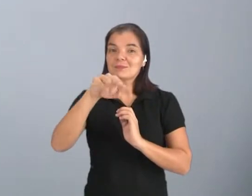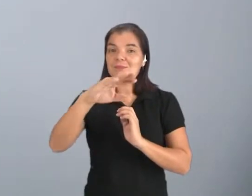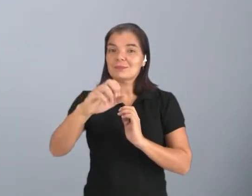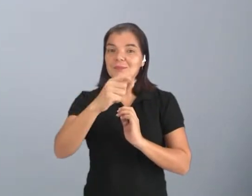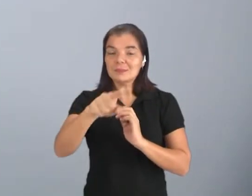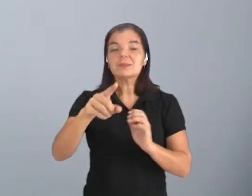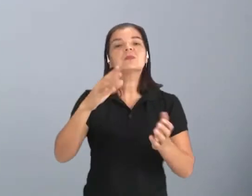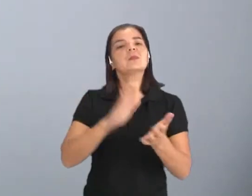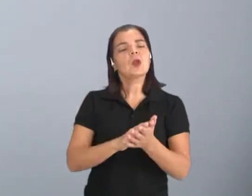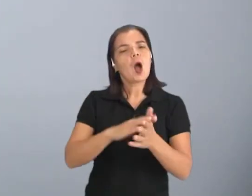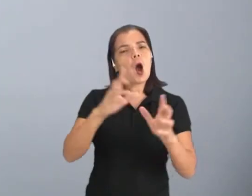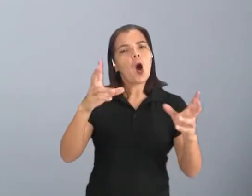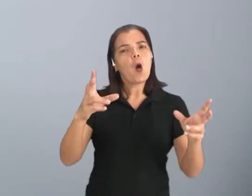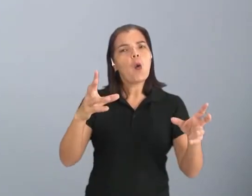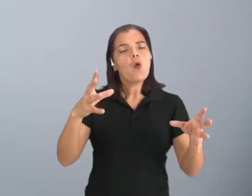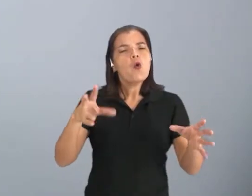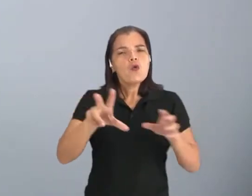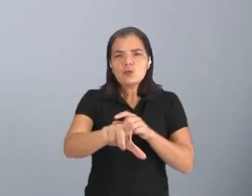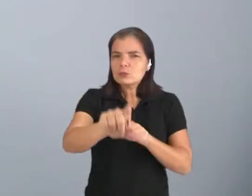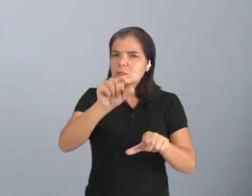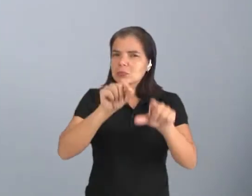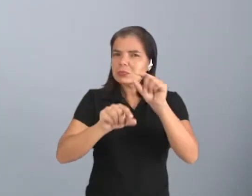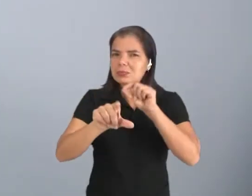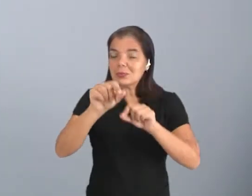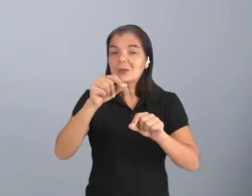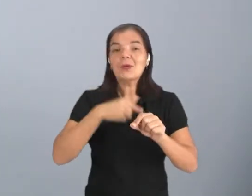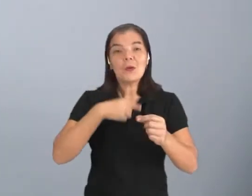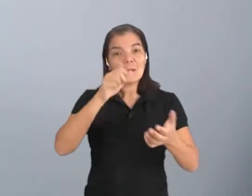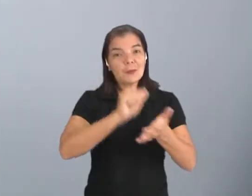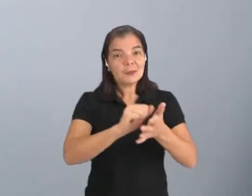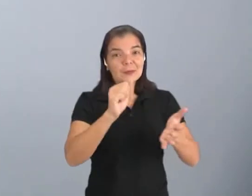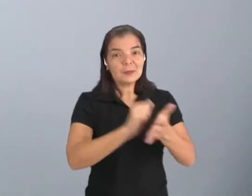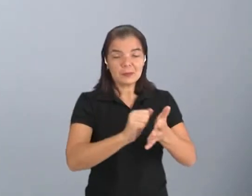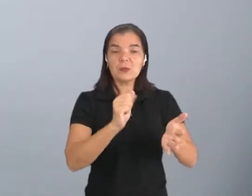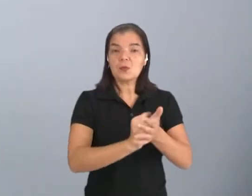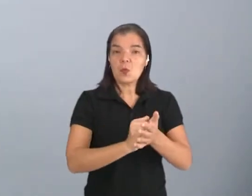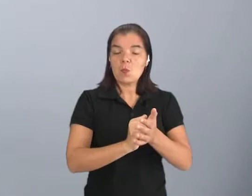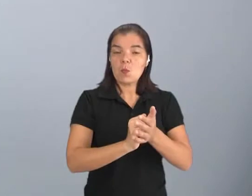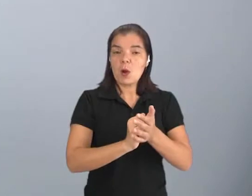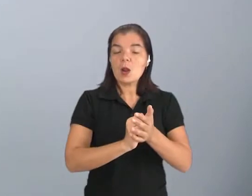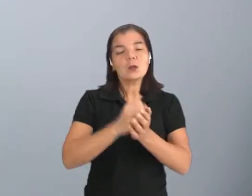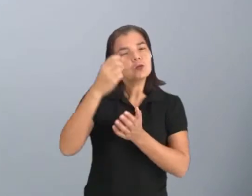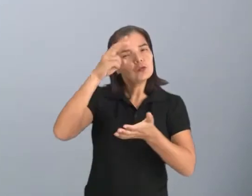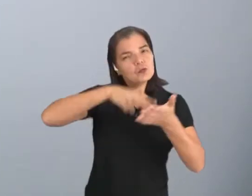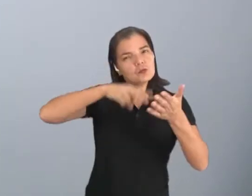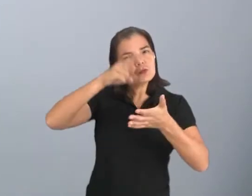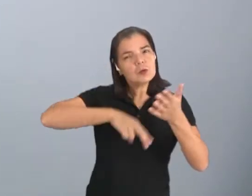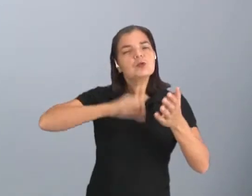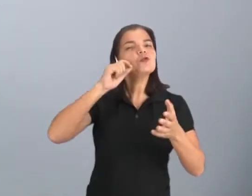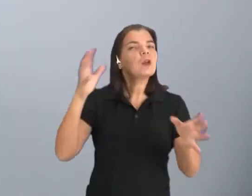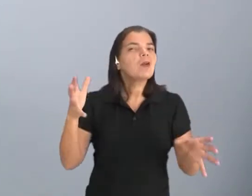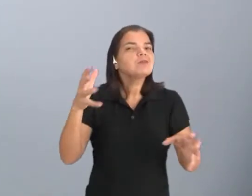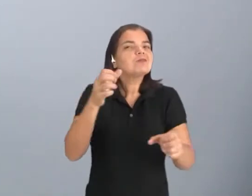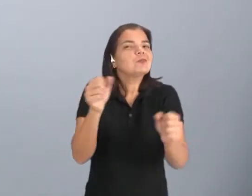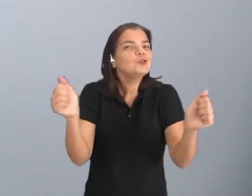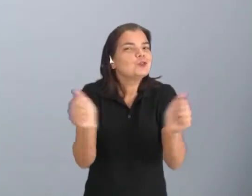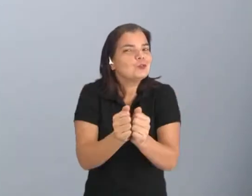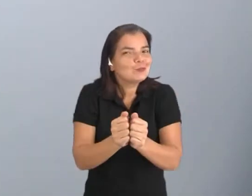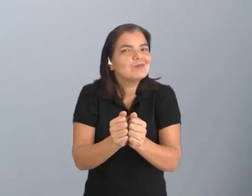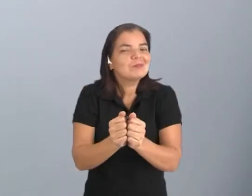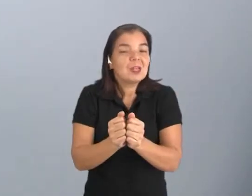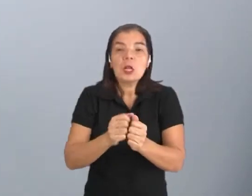né? Ao escolher essa conjunção, o escritor pretende passar para o leitor a ideia de adição. Ele não só